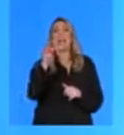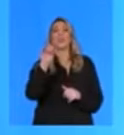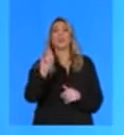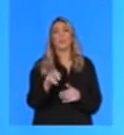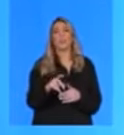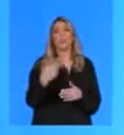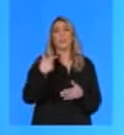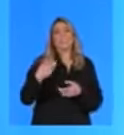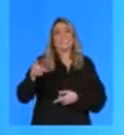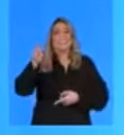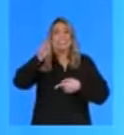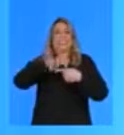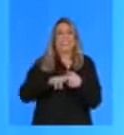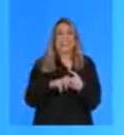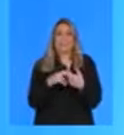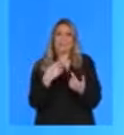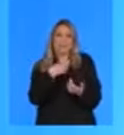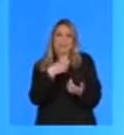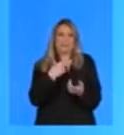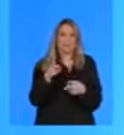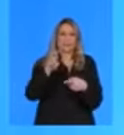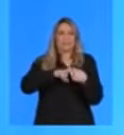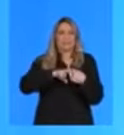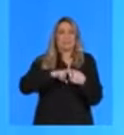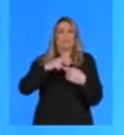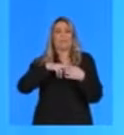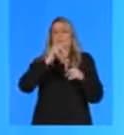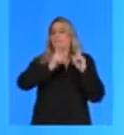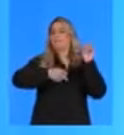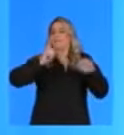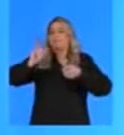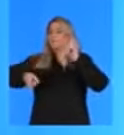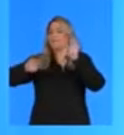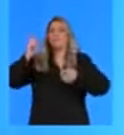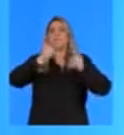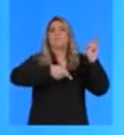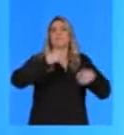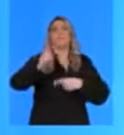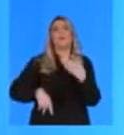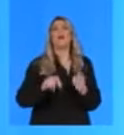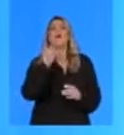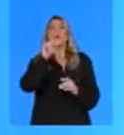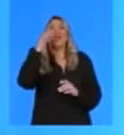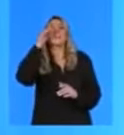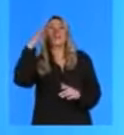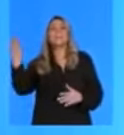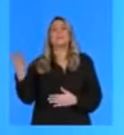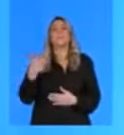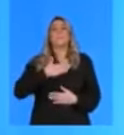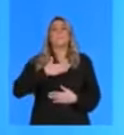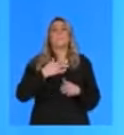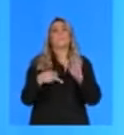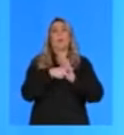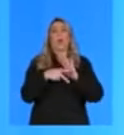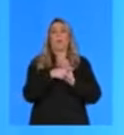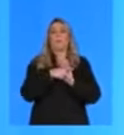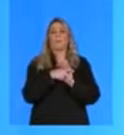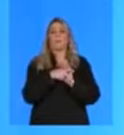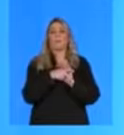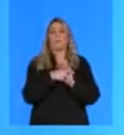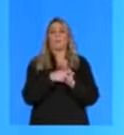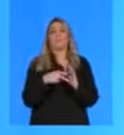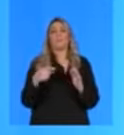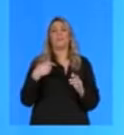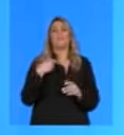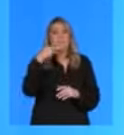prefeitura com com a administração mais alta e determinaram o que era de interesse deles Inclusive essa concessão